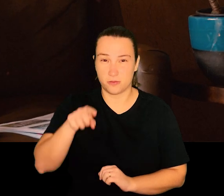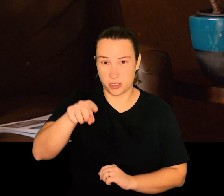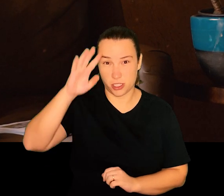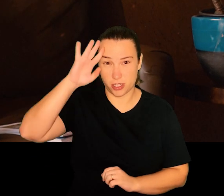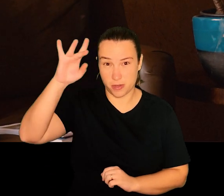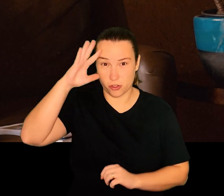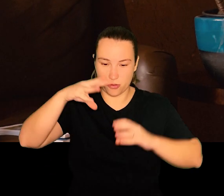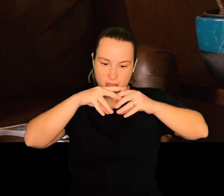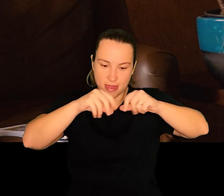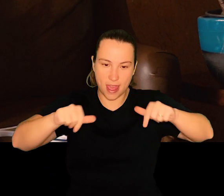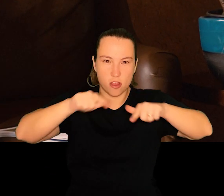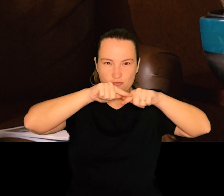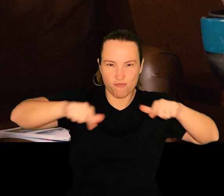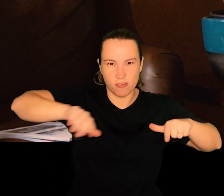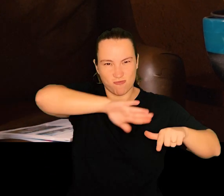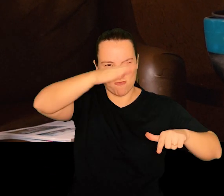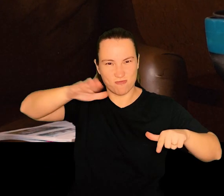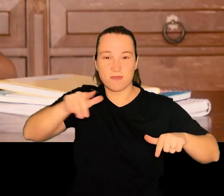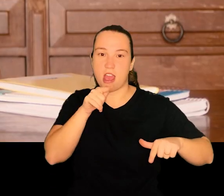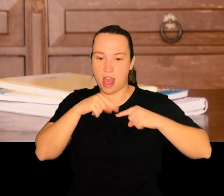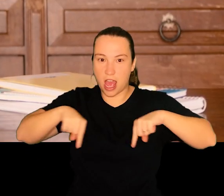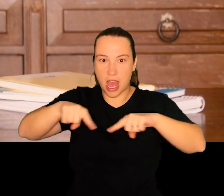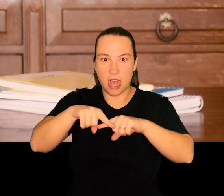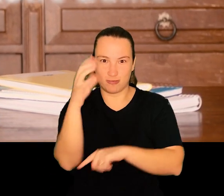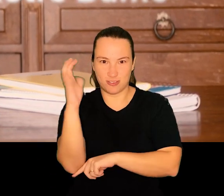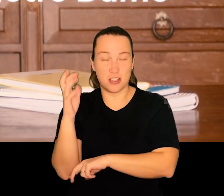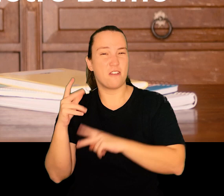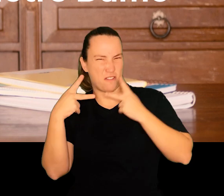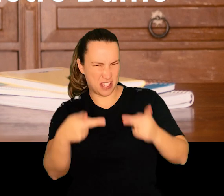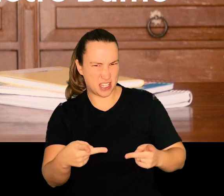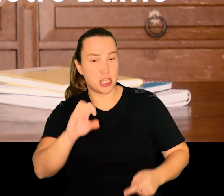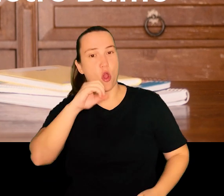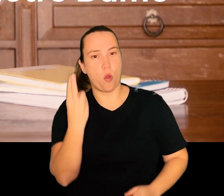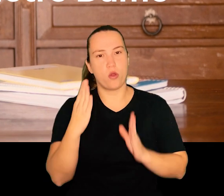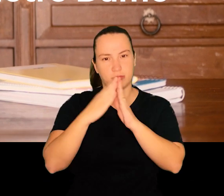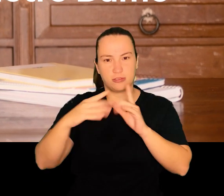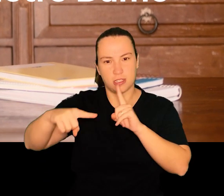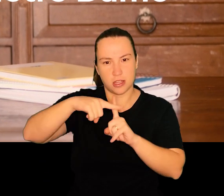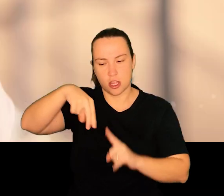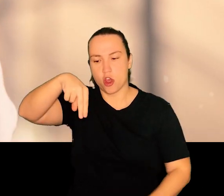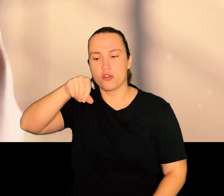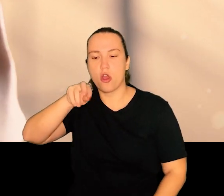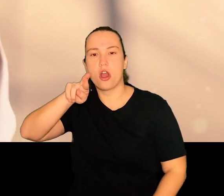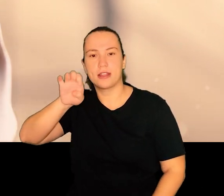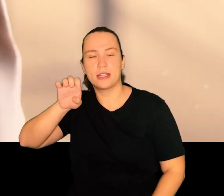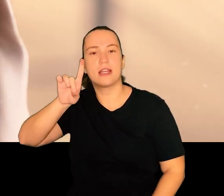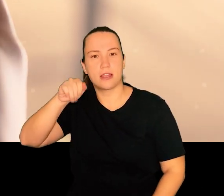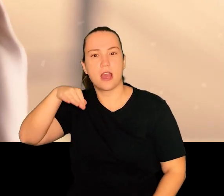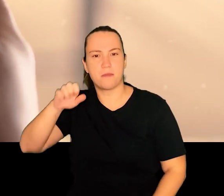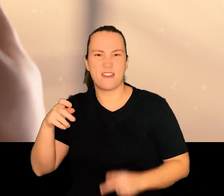Já pensou em visitar um oásis no meio do deserto ou conhecer a Catedral de Notre-Dame sem sair do lugar?